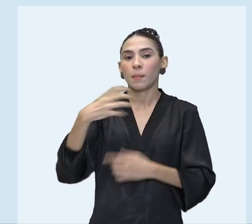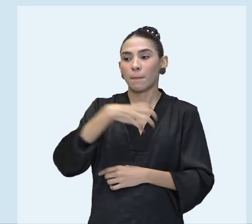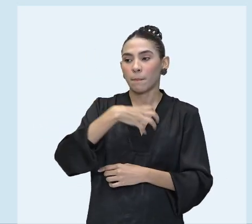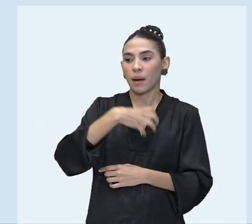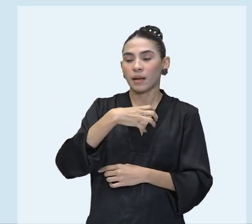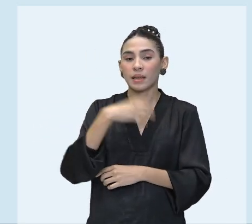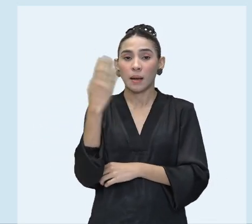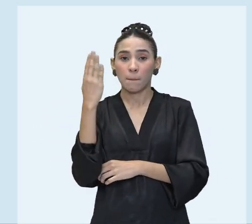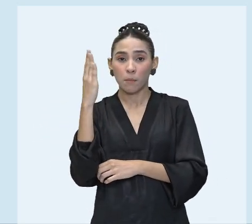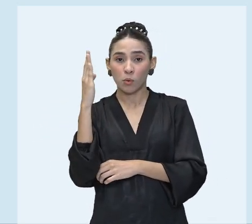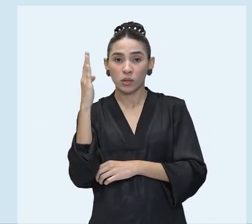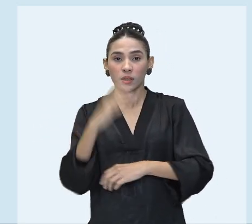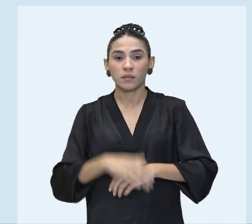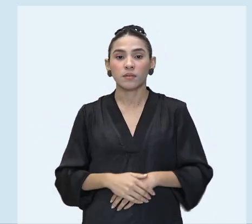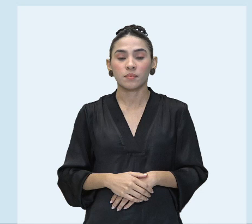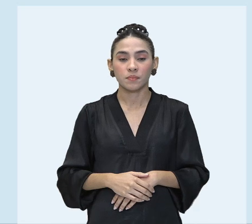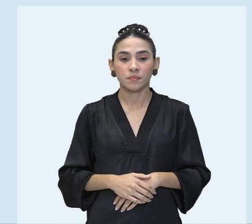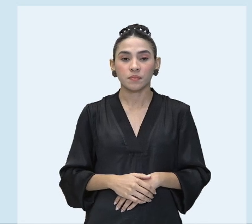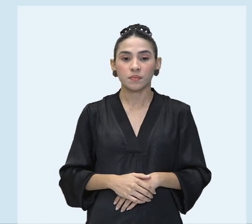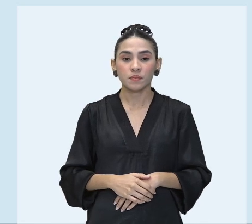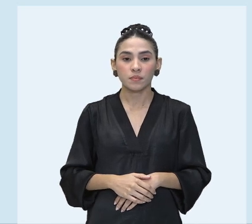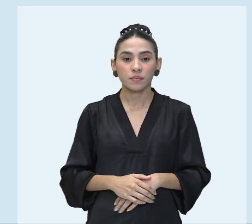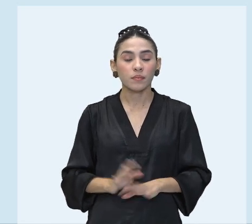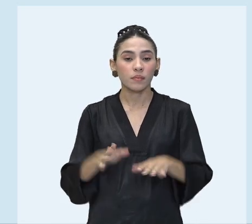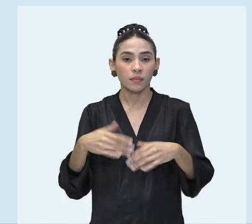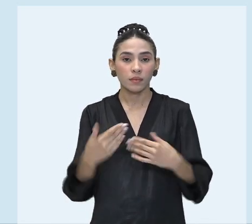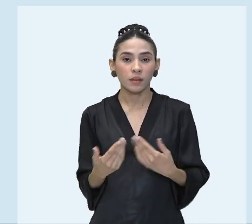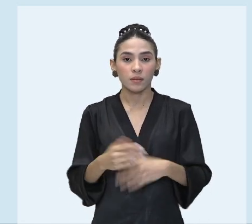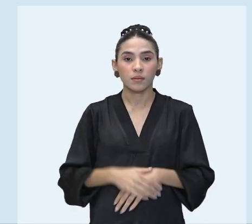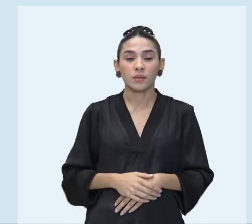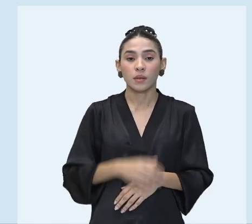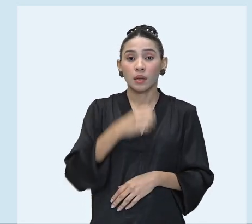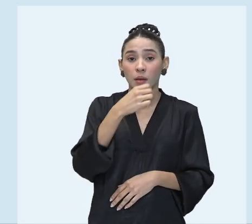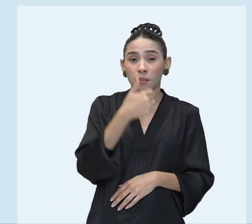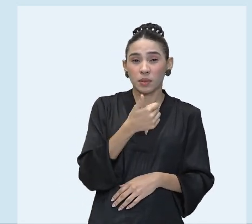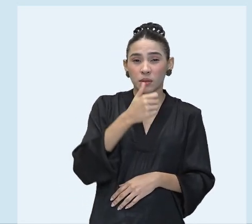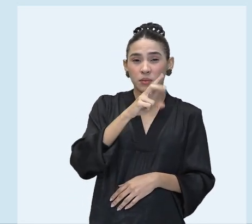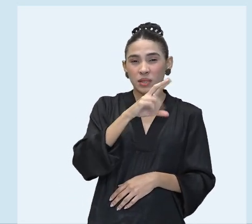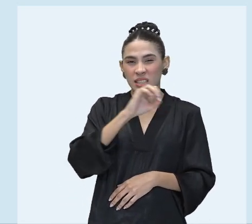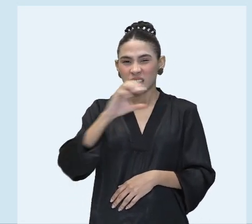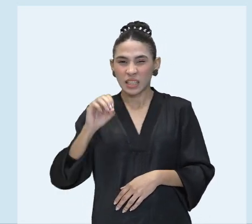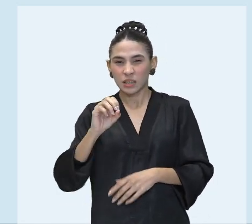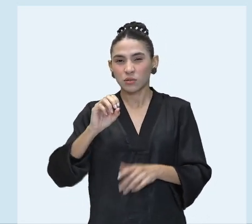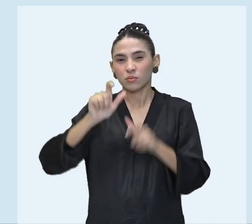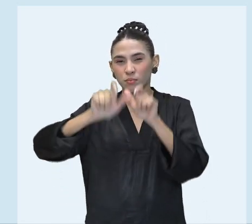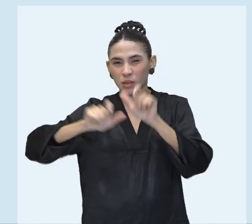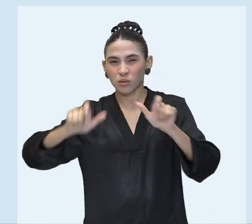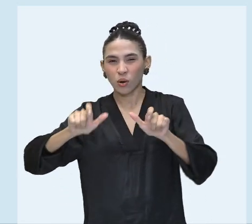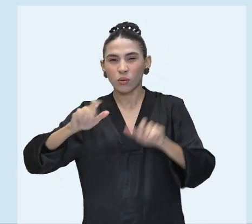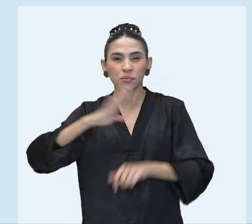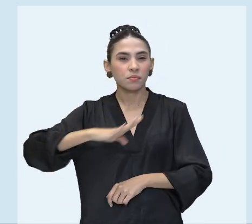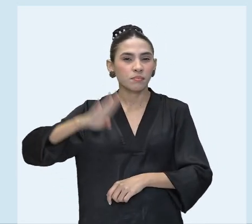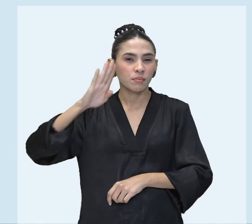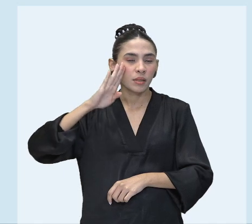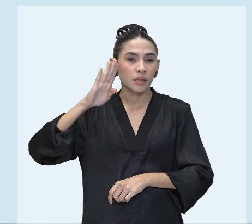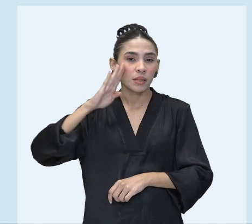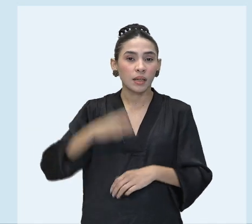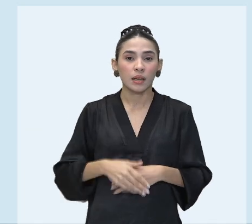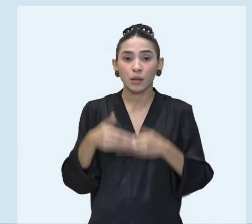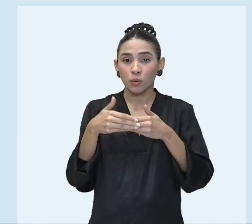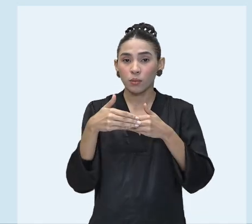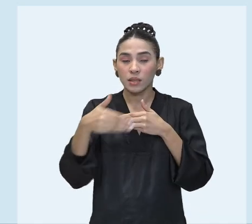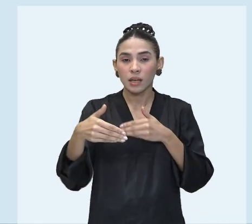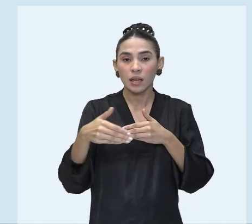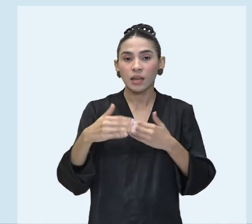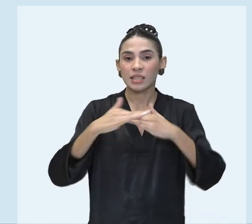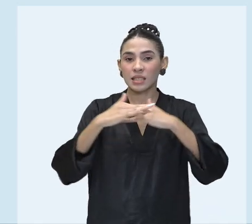foi o caminho percorrido pela coluna Prestes? Eram 1.500 homens, aproximadamente, e partiram da cidade de Alegrete,